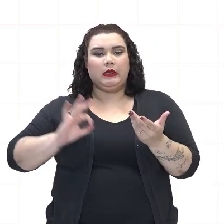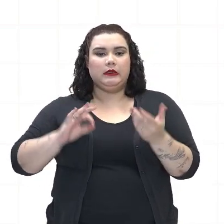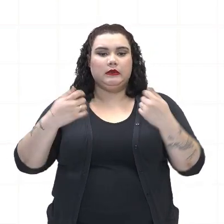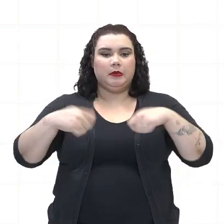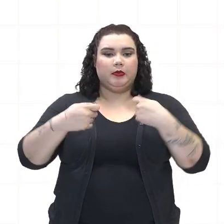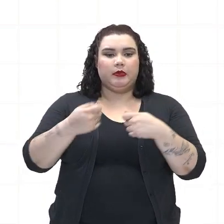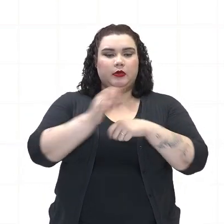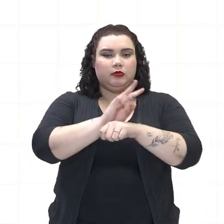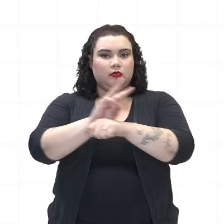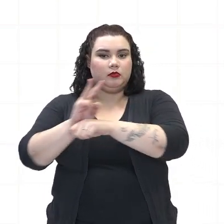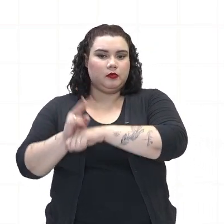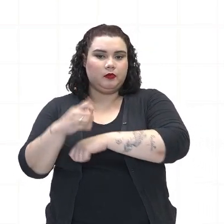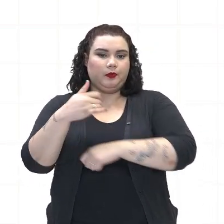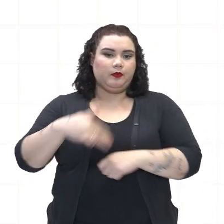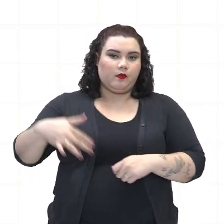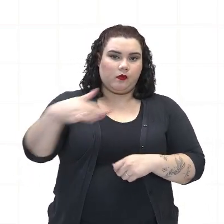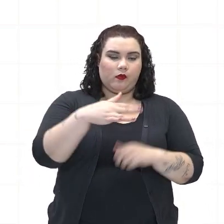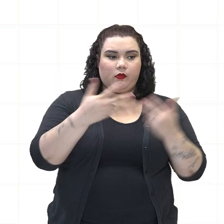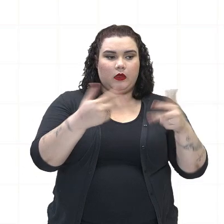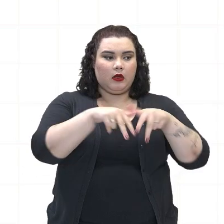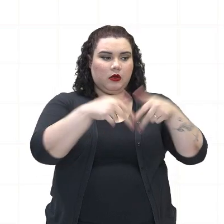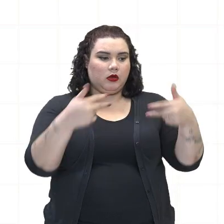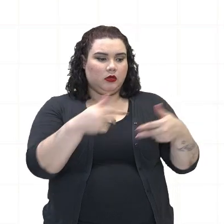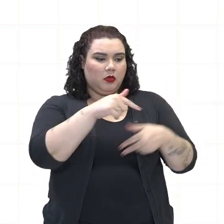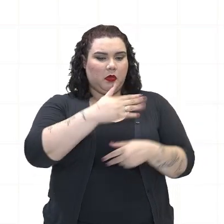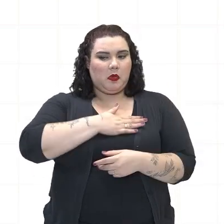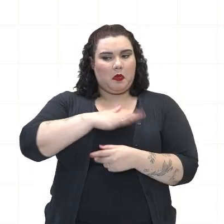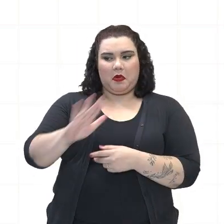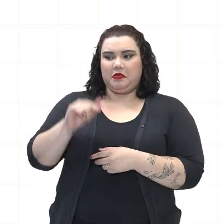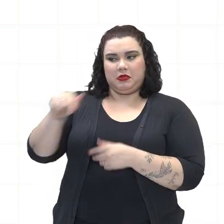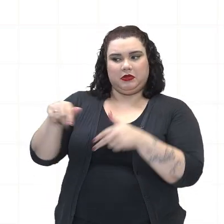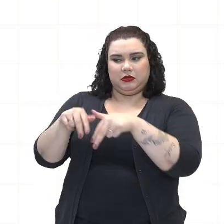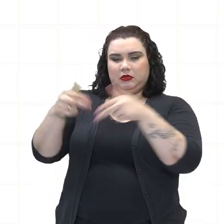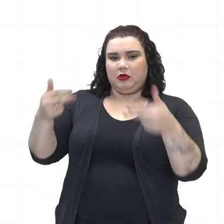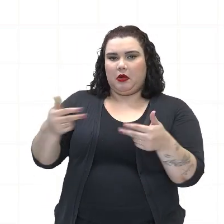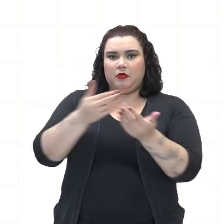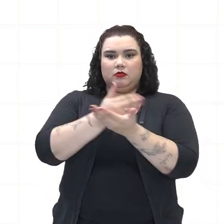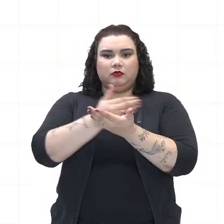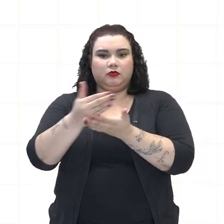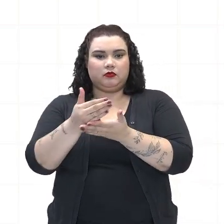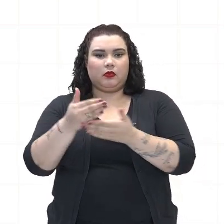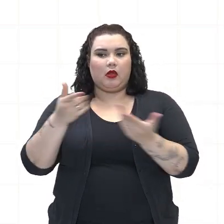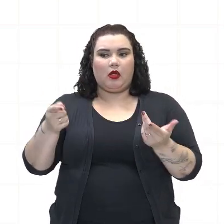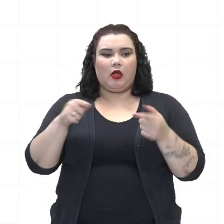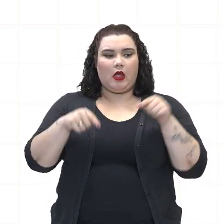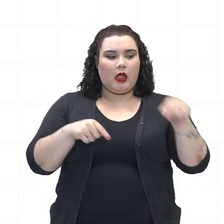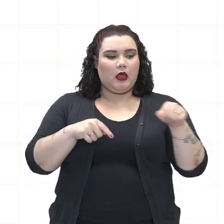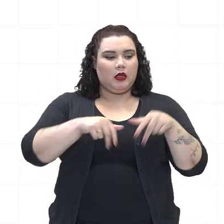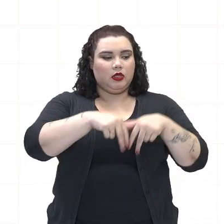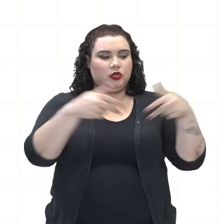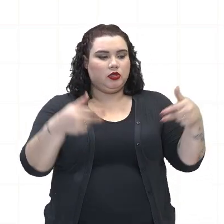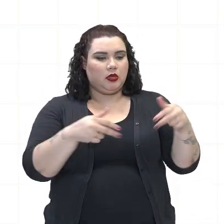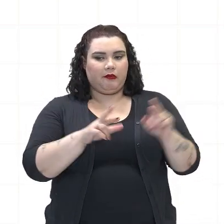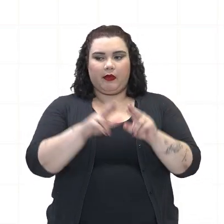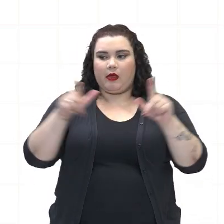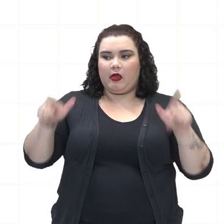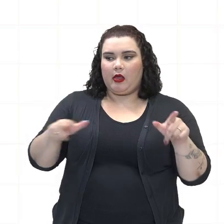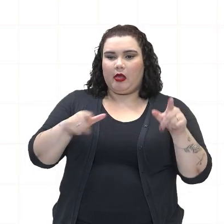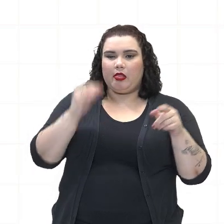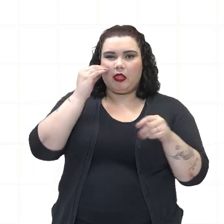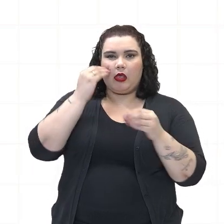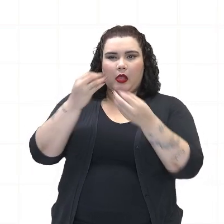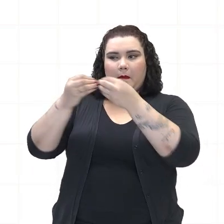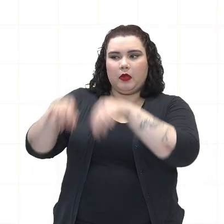áreas ali. Então, uma etnia não gosta da outra, e quem está no governo é de uma etnia diferente, acaba tentando prejudicar